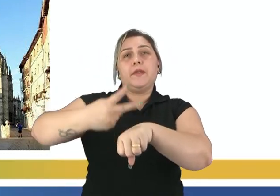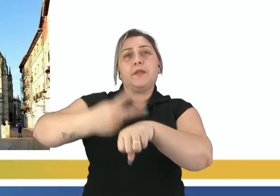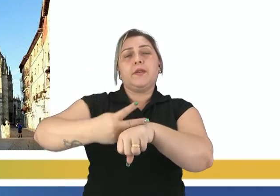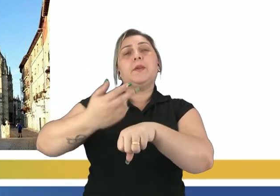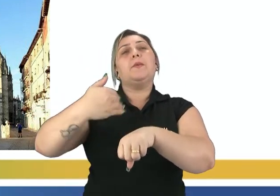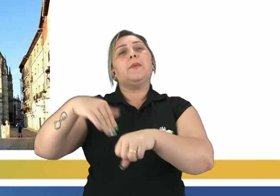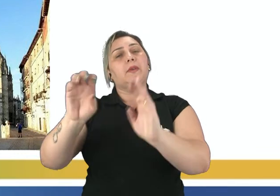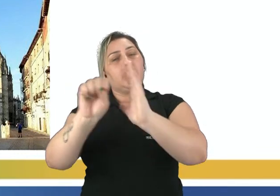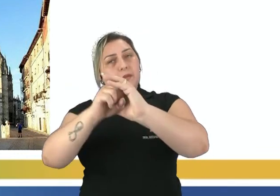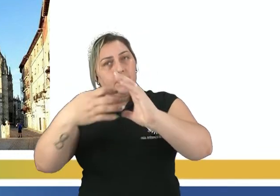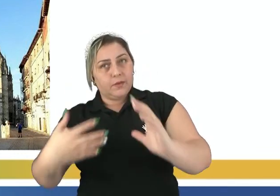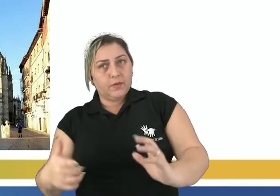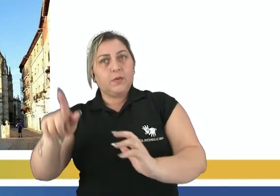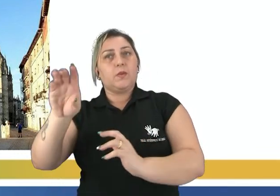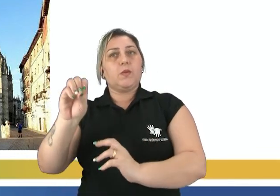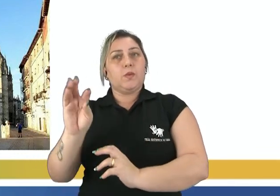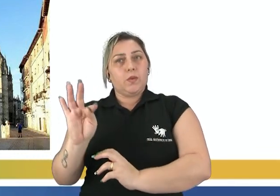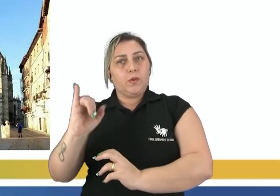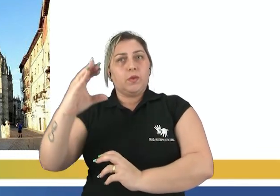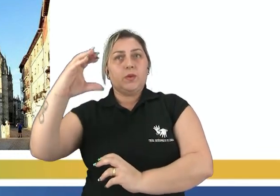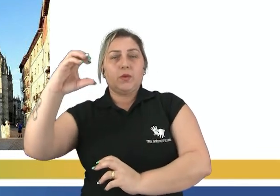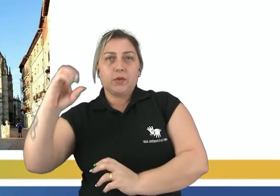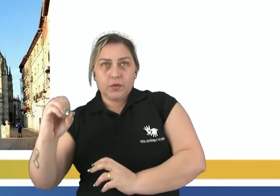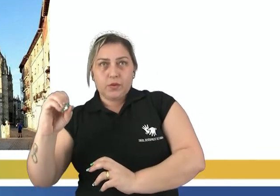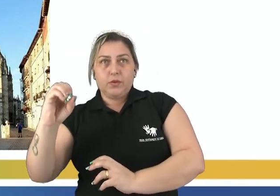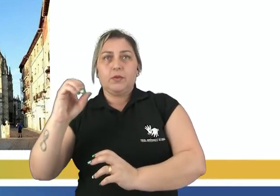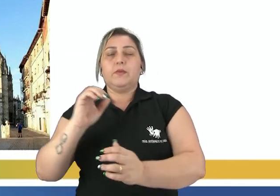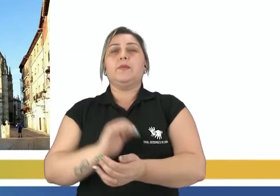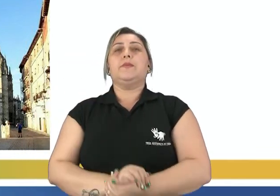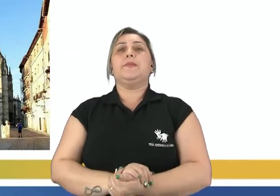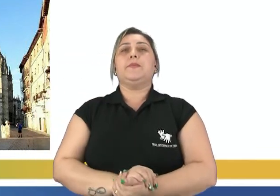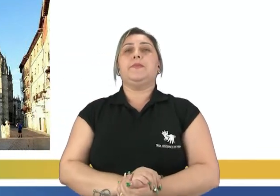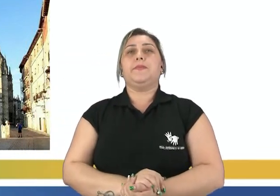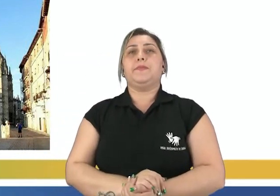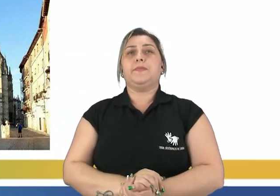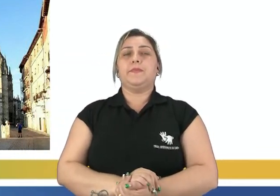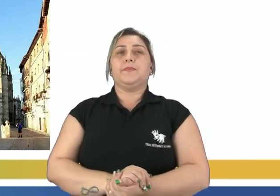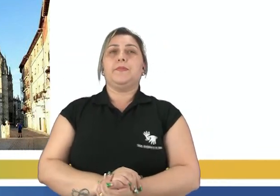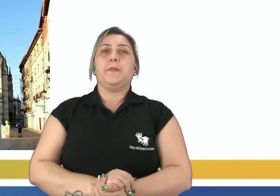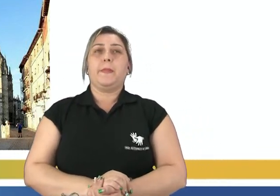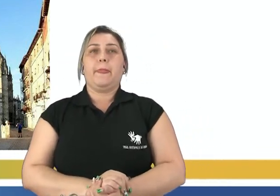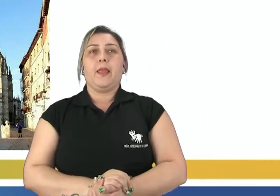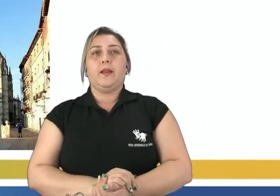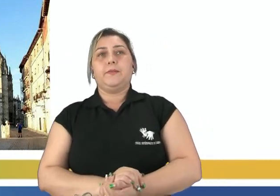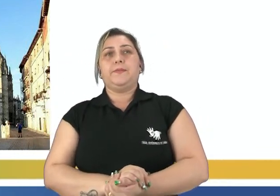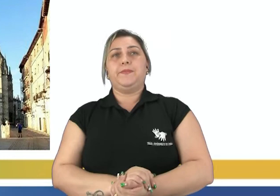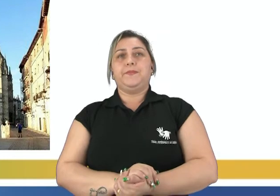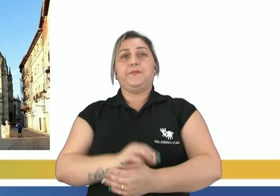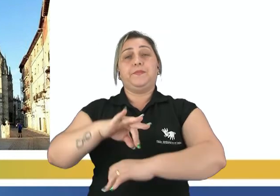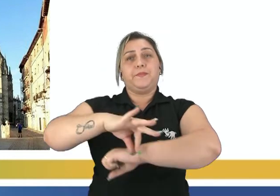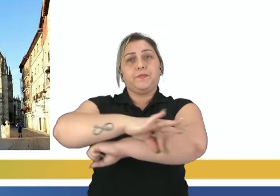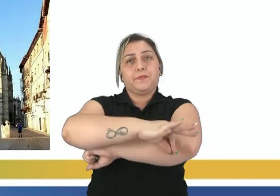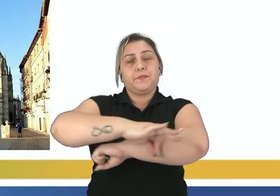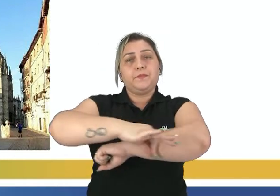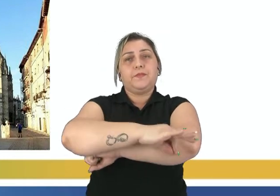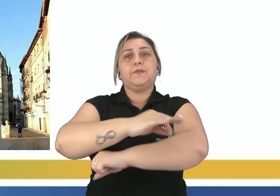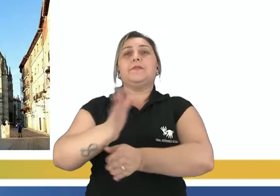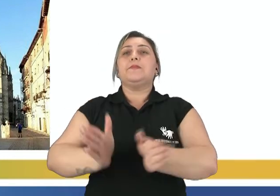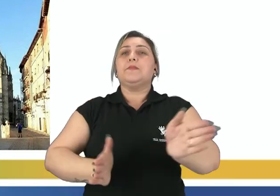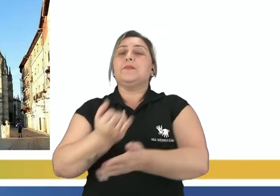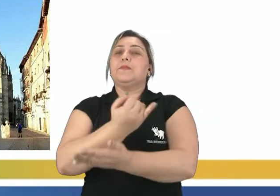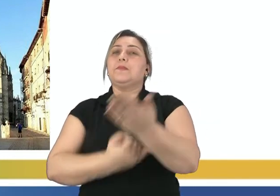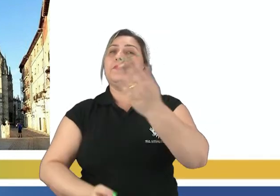essa característica do estilo gótico, que é um dos estilos da concepção da arquitetura medieval,